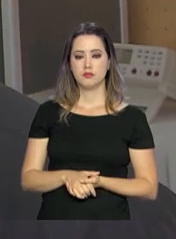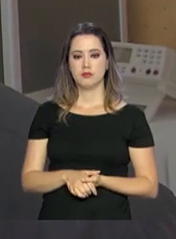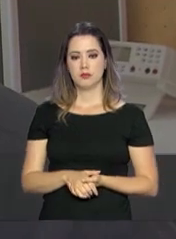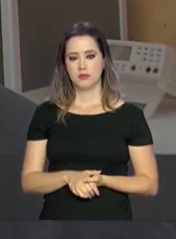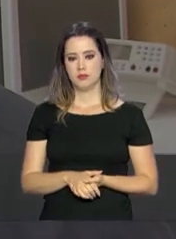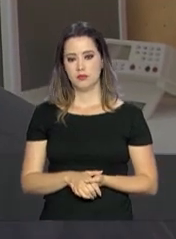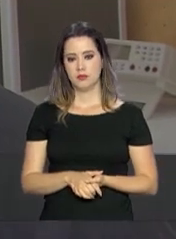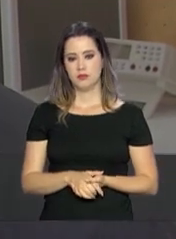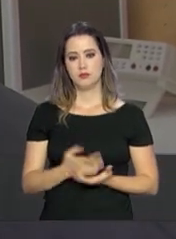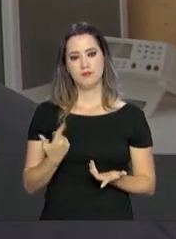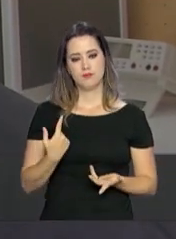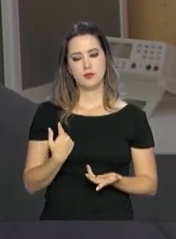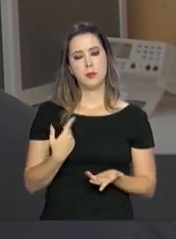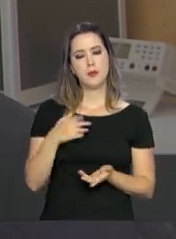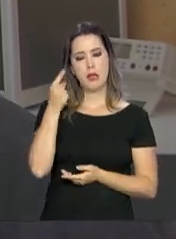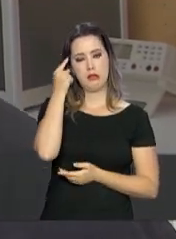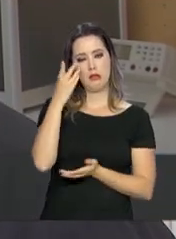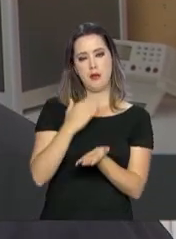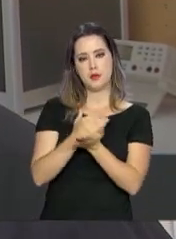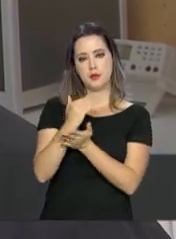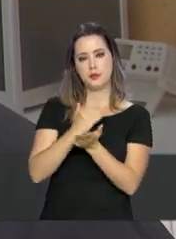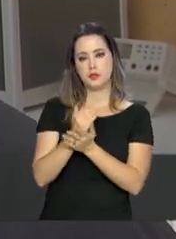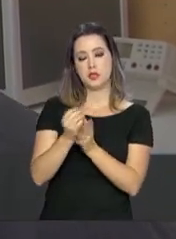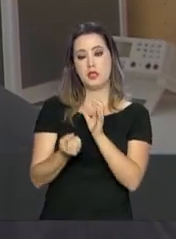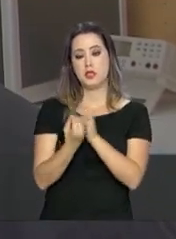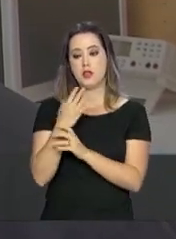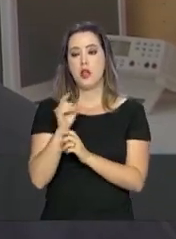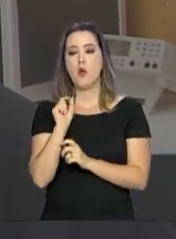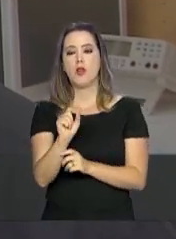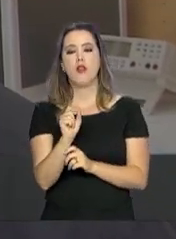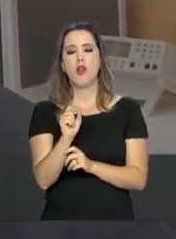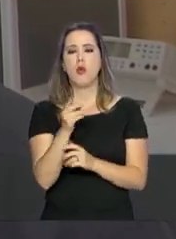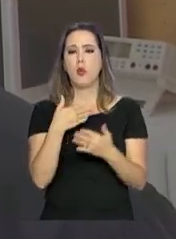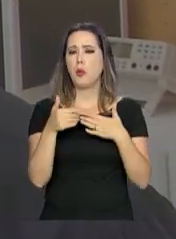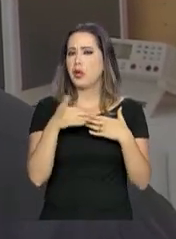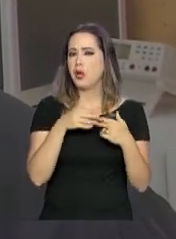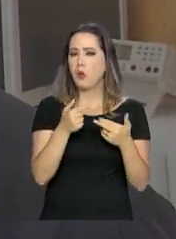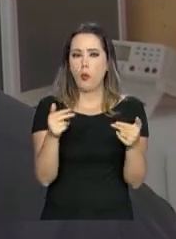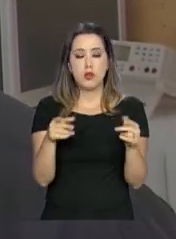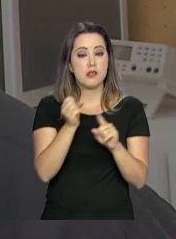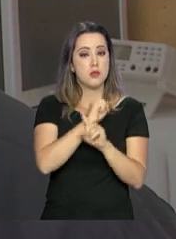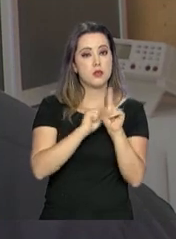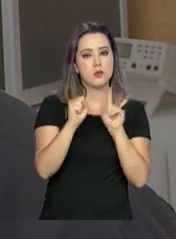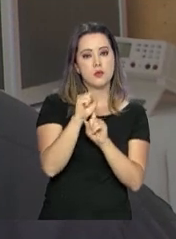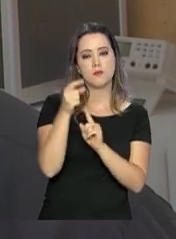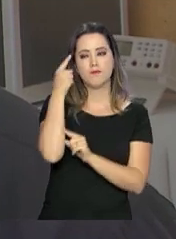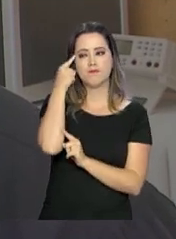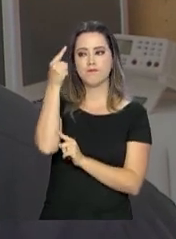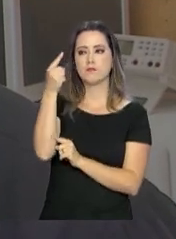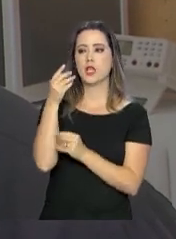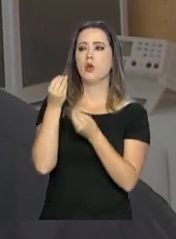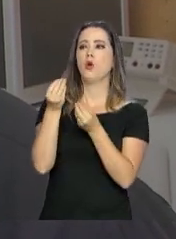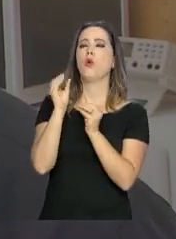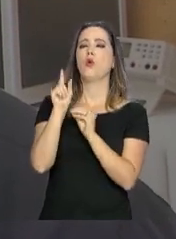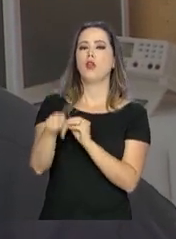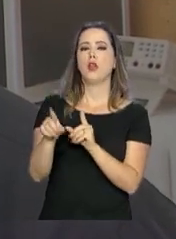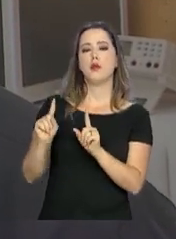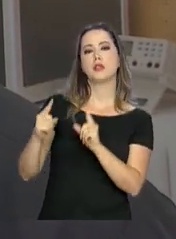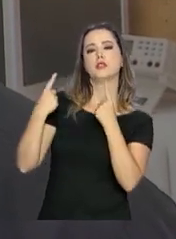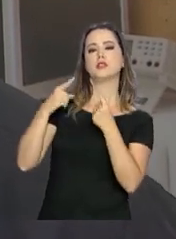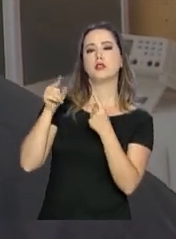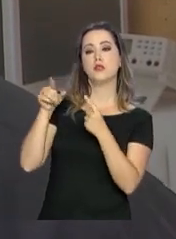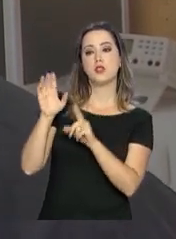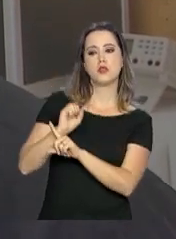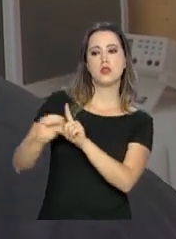idéia eles criarem algo não pra eles e sim para a sociedade com base nisso ele sempre pensam o que tem de mais desafiador na